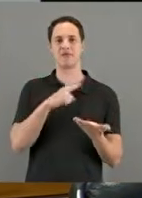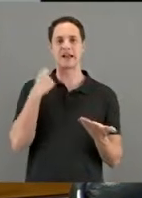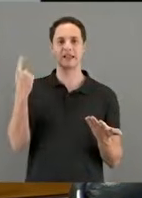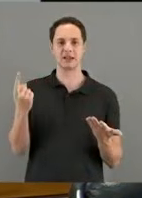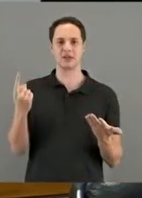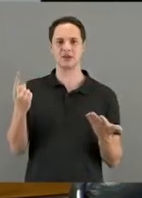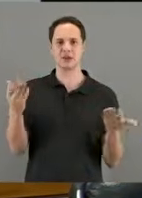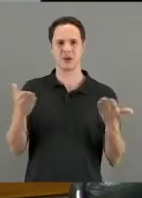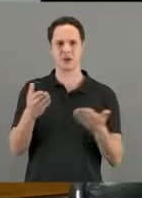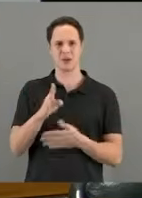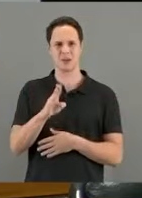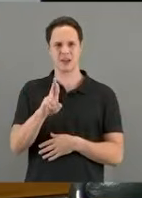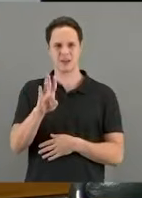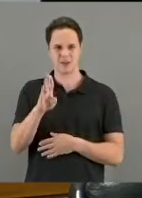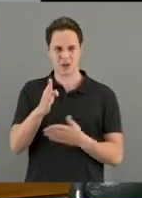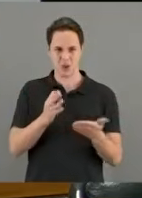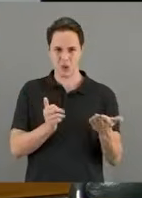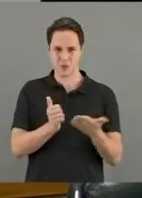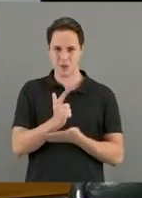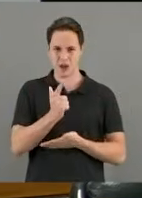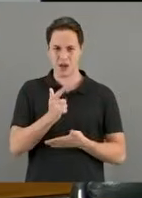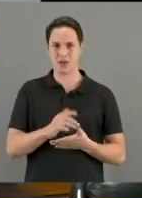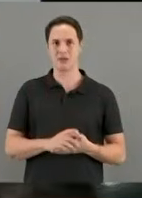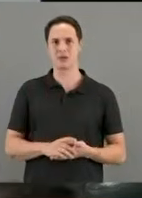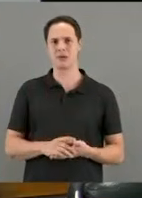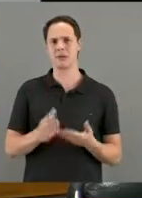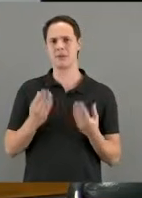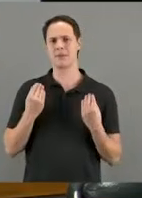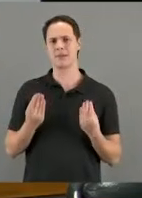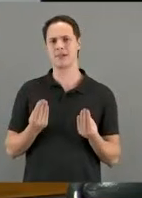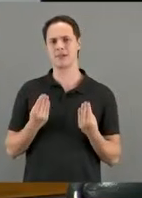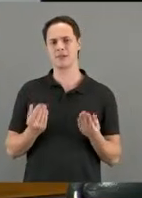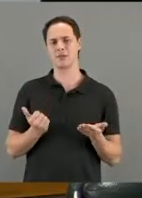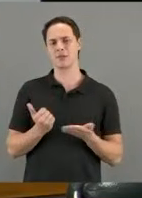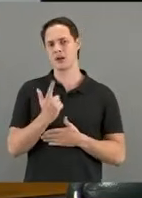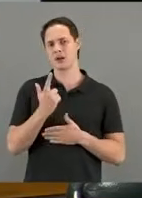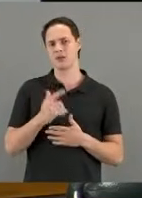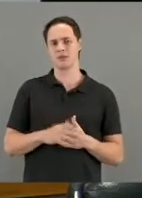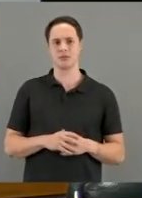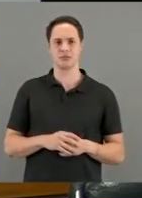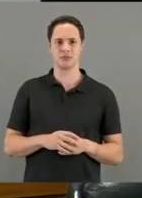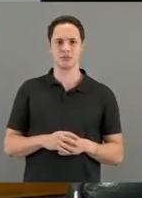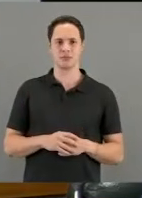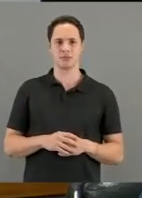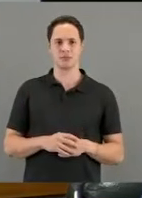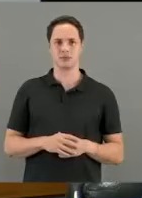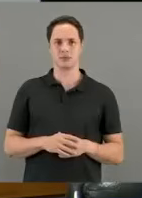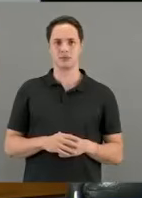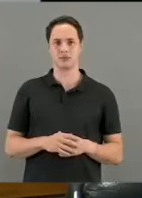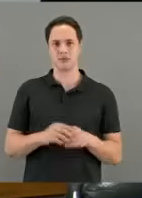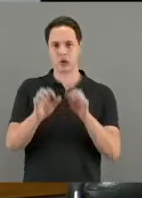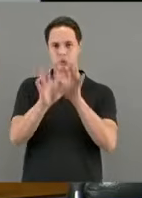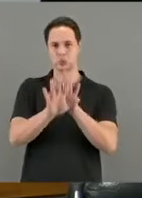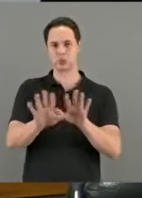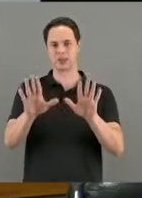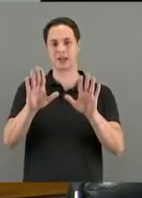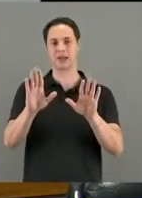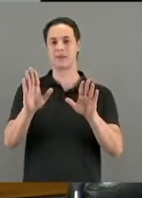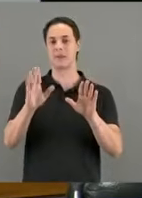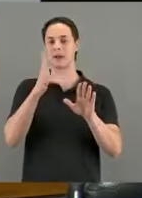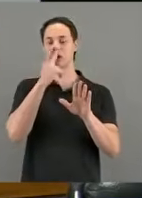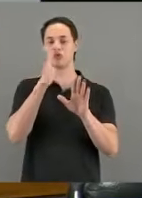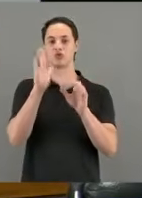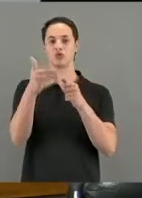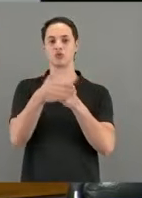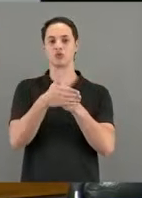anuncia que quer comprar. Comprar para quê, senhor presidente? Para tampar o furo